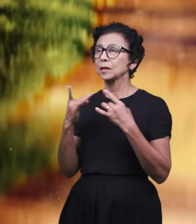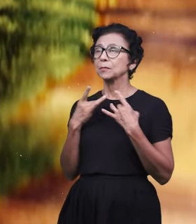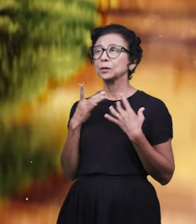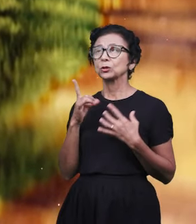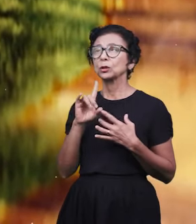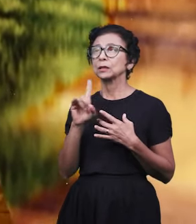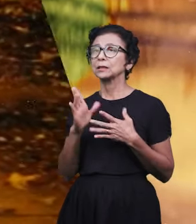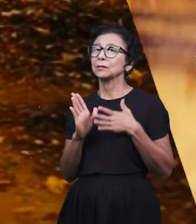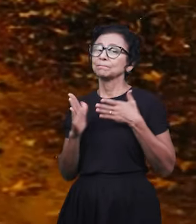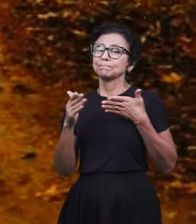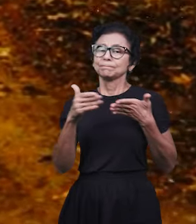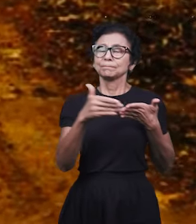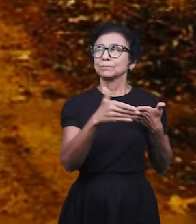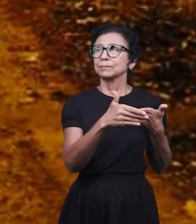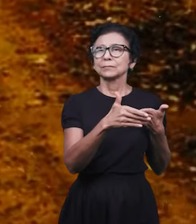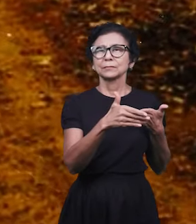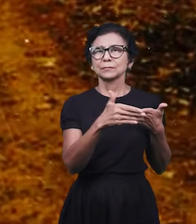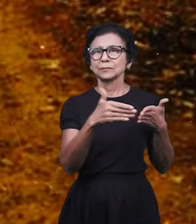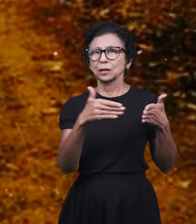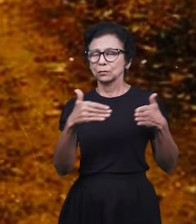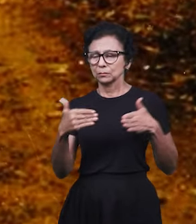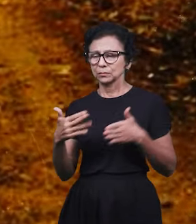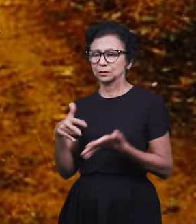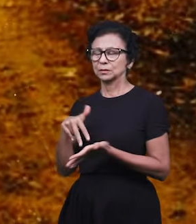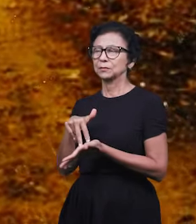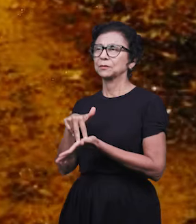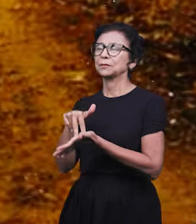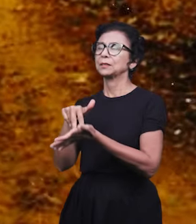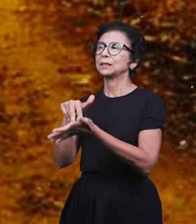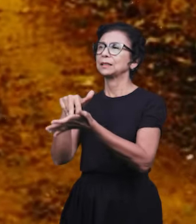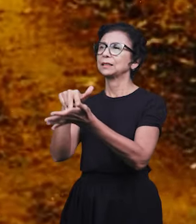presença, ó Senhor,